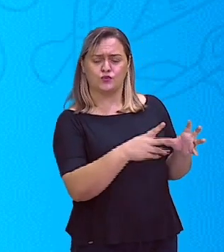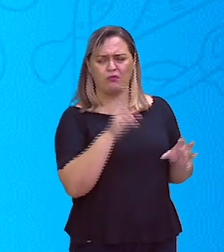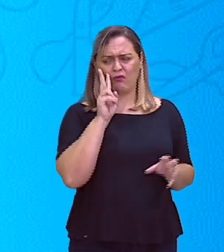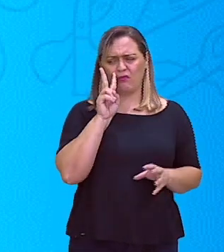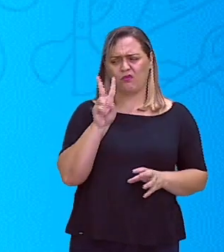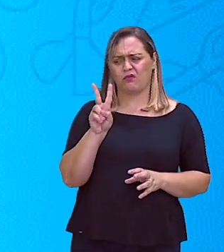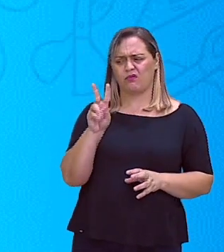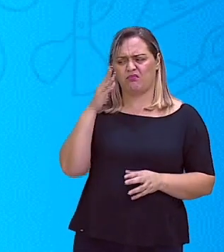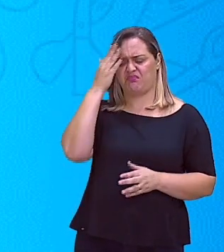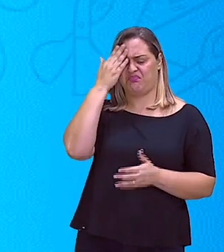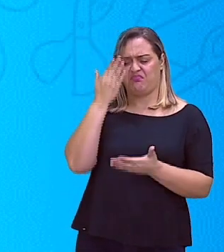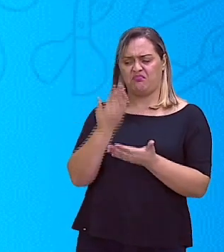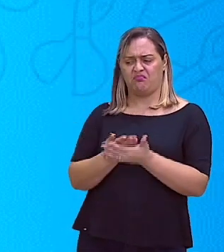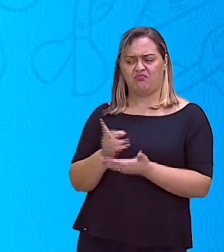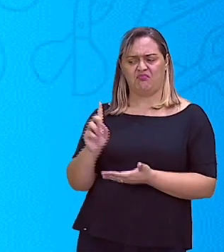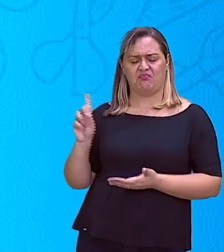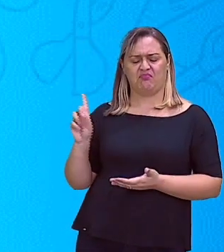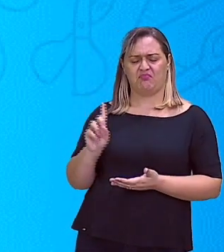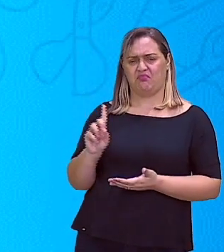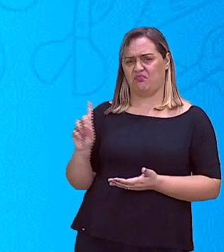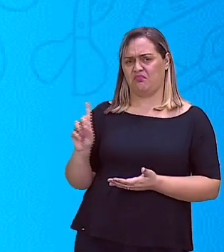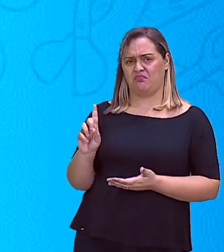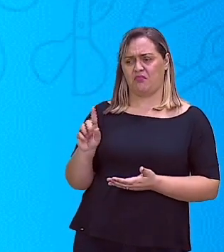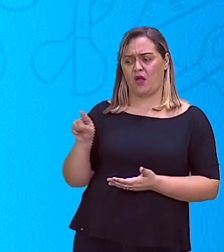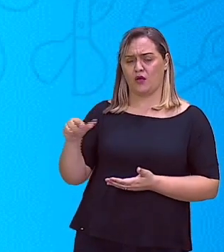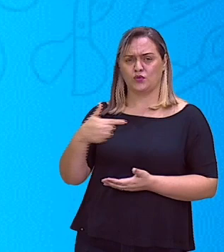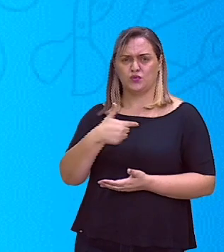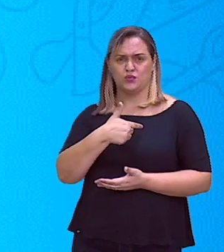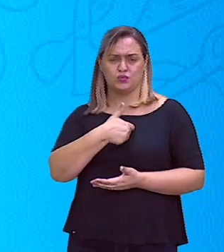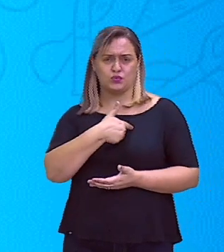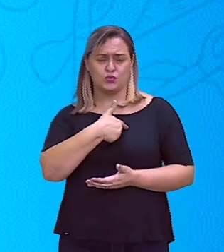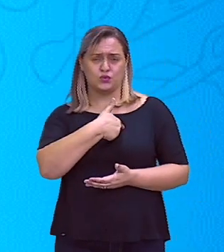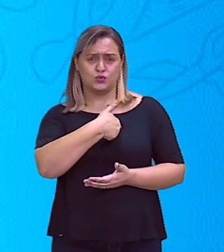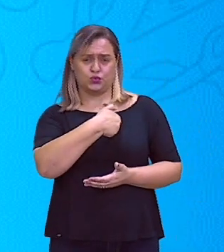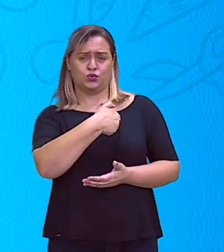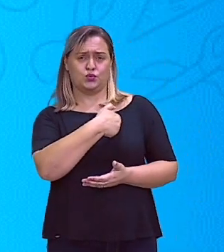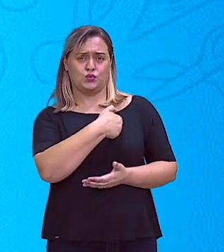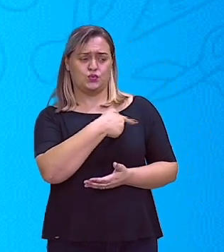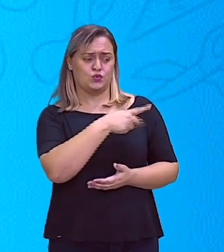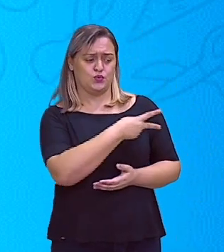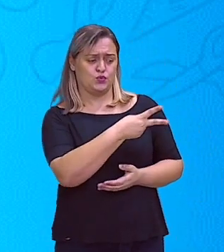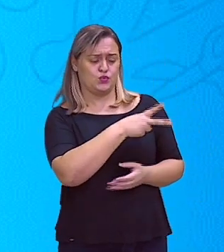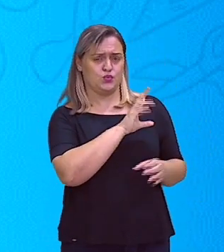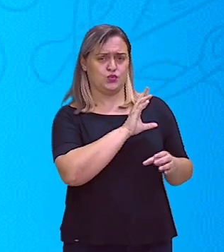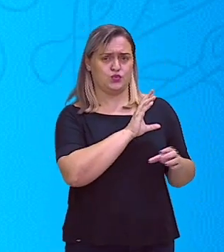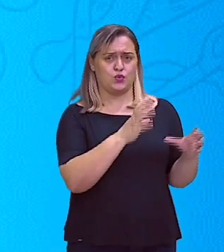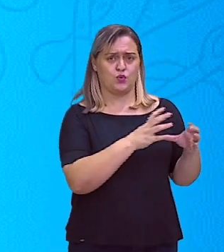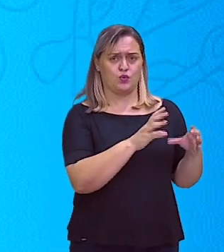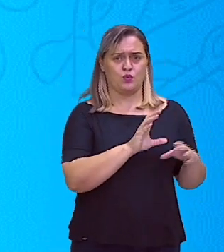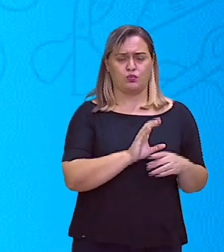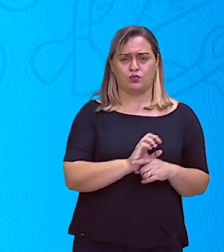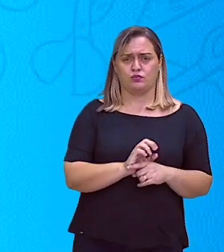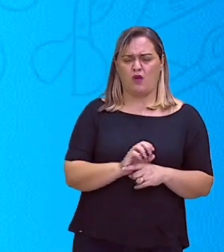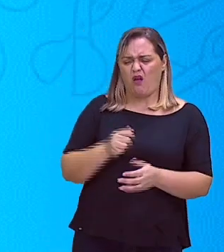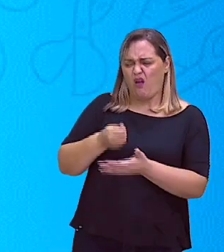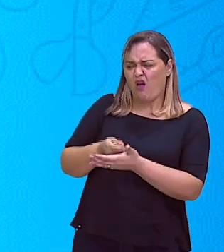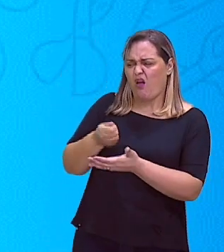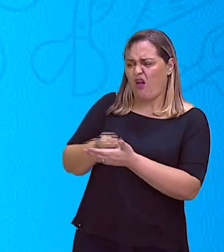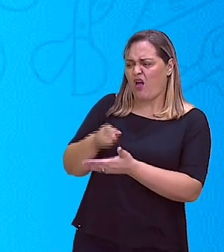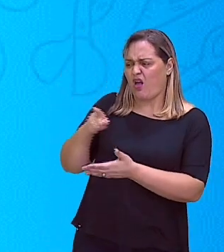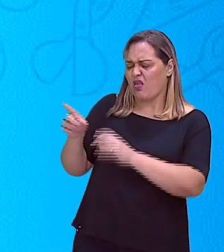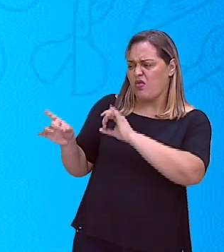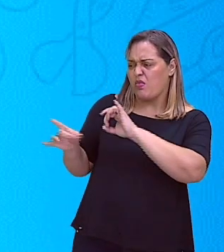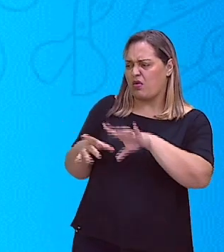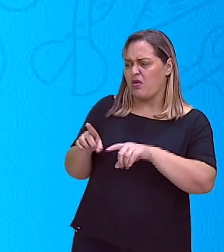desconfiança isso fez com que esse é tudo passasse a ser atacado por esses grupos a exigência por um